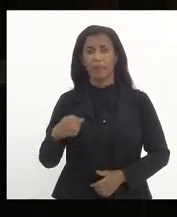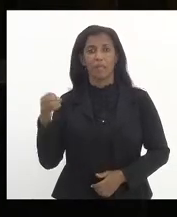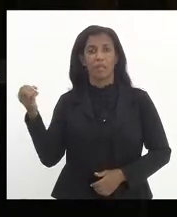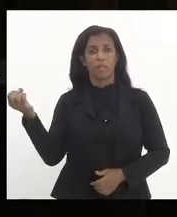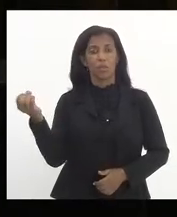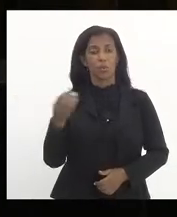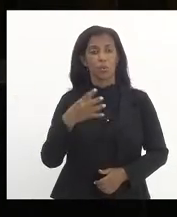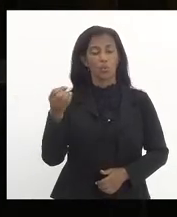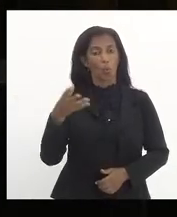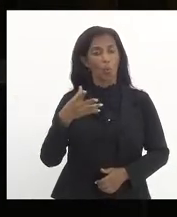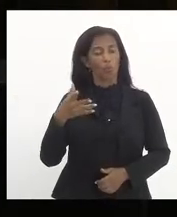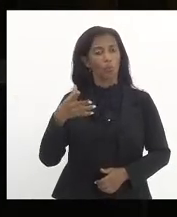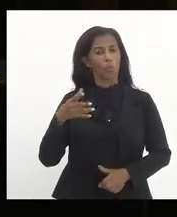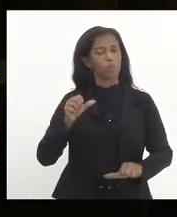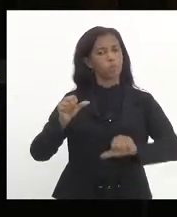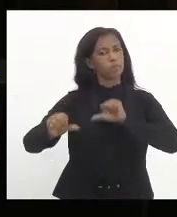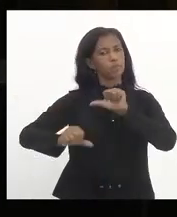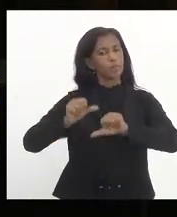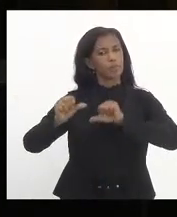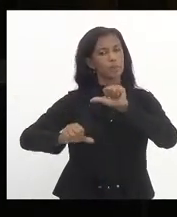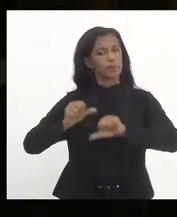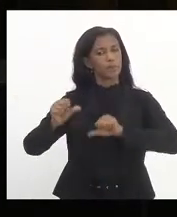ciclo, no meu entendimento,